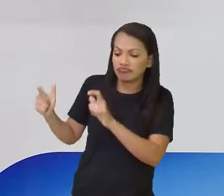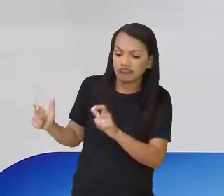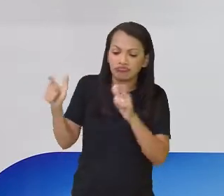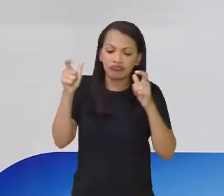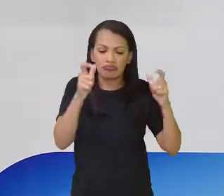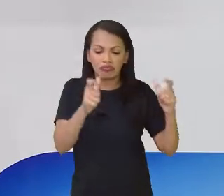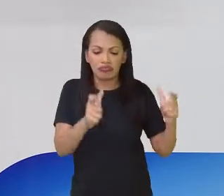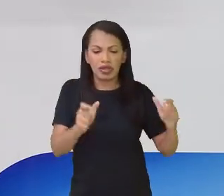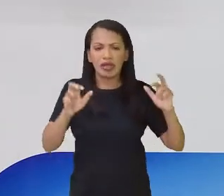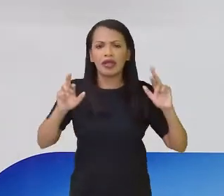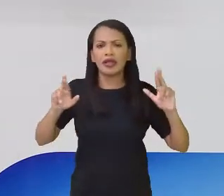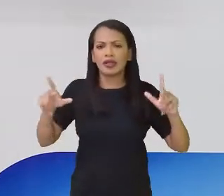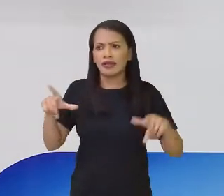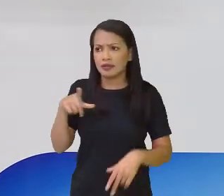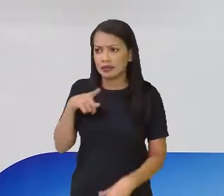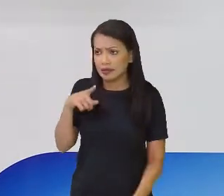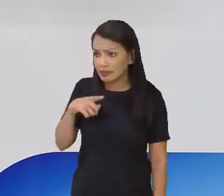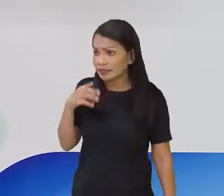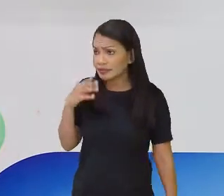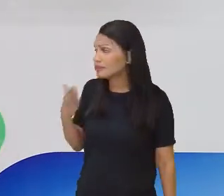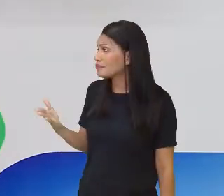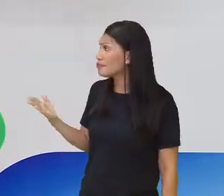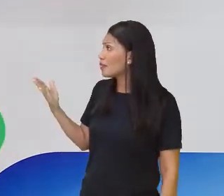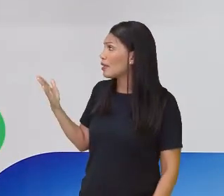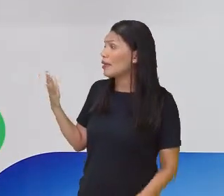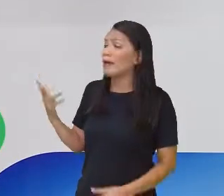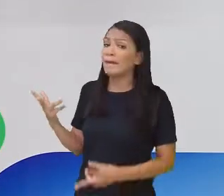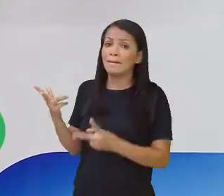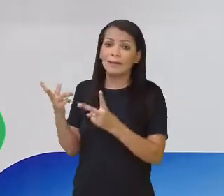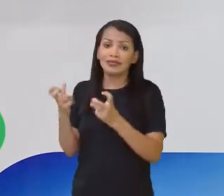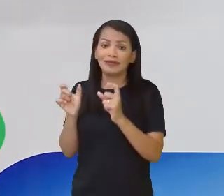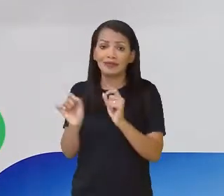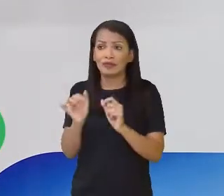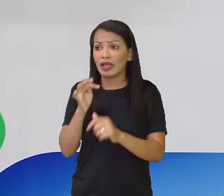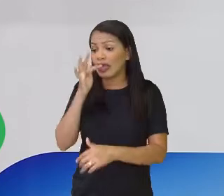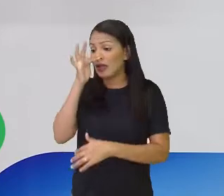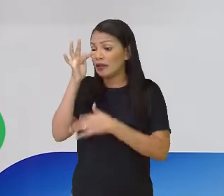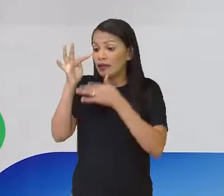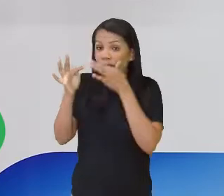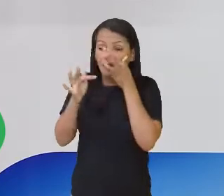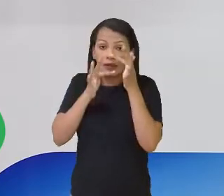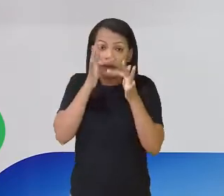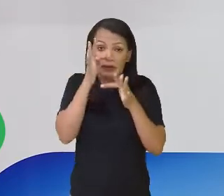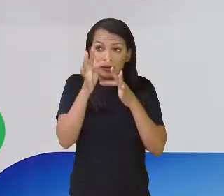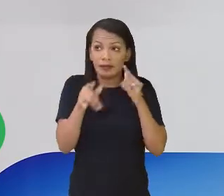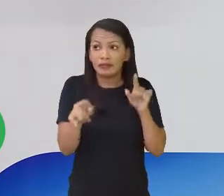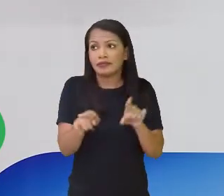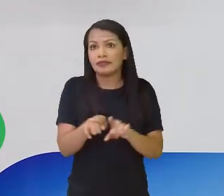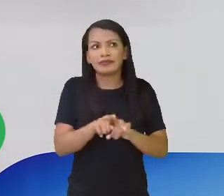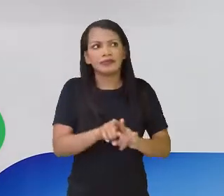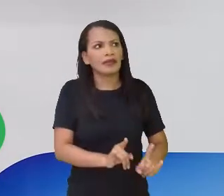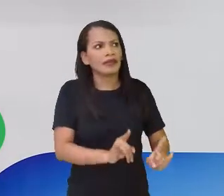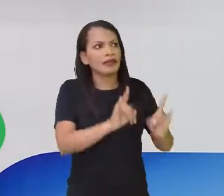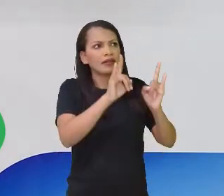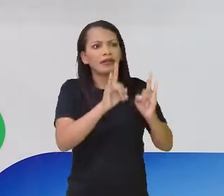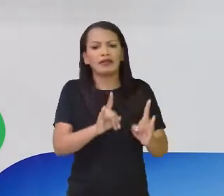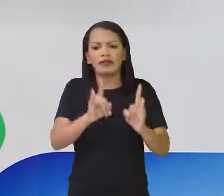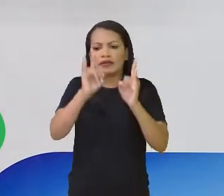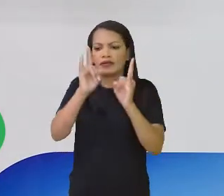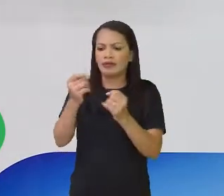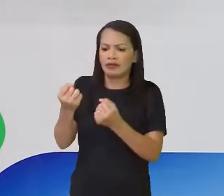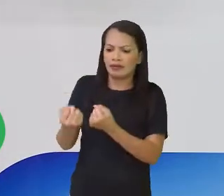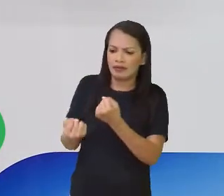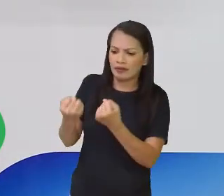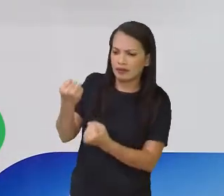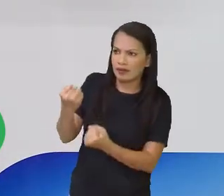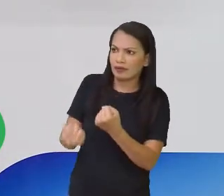vai observar, nós temos o campo visual, né? Eu estou percebendo ali as flores, eu estou percebendo prédios, eu estou vendo carros, mas